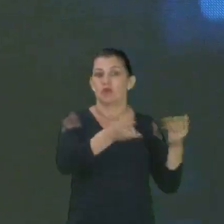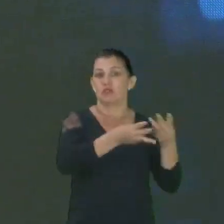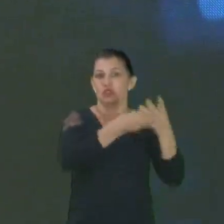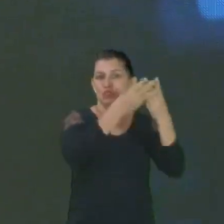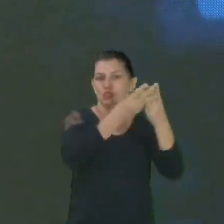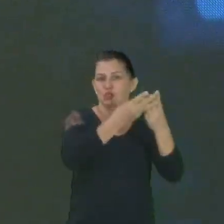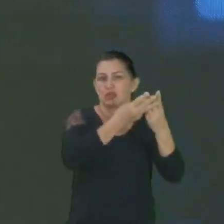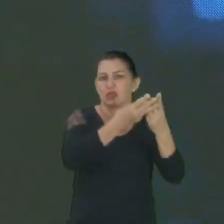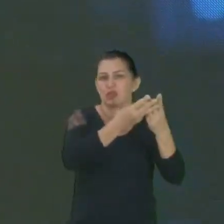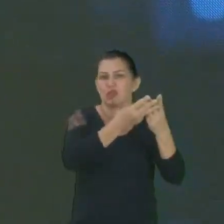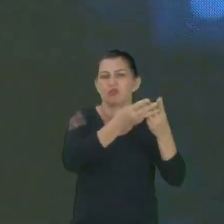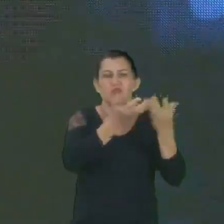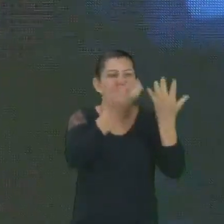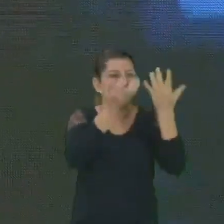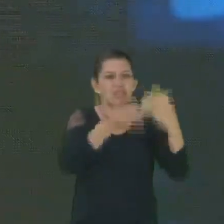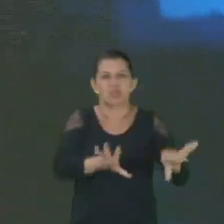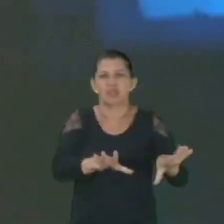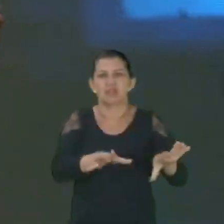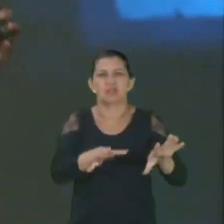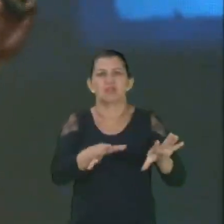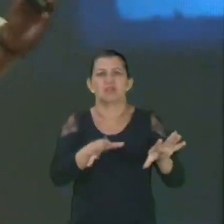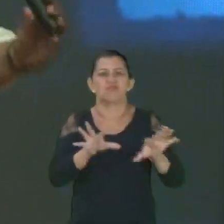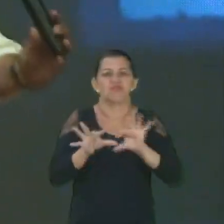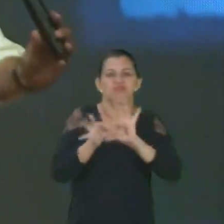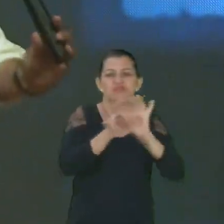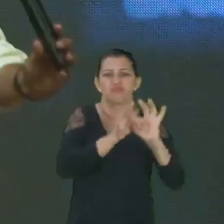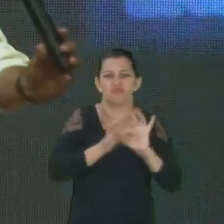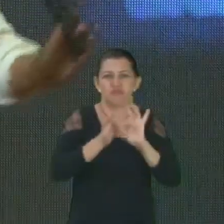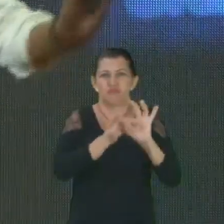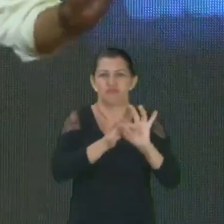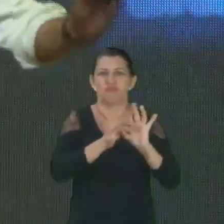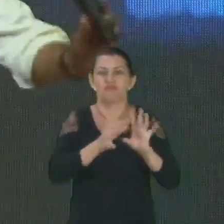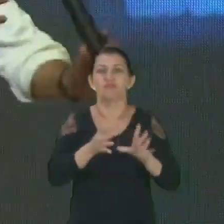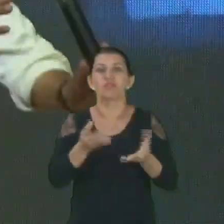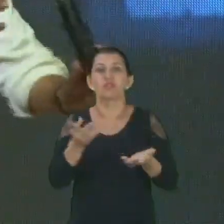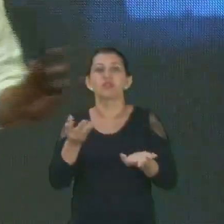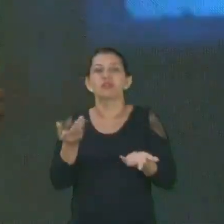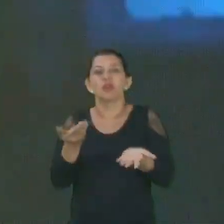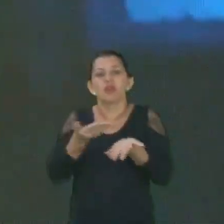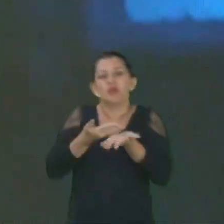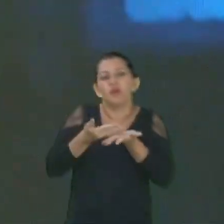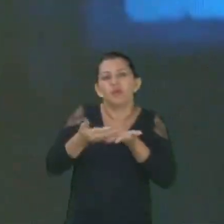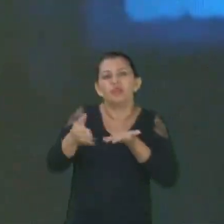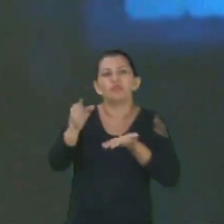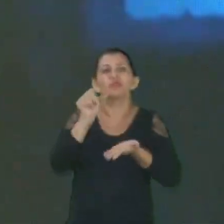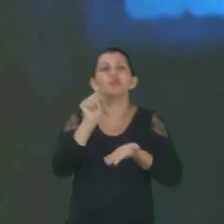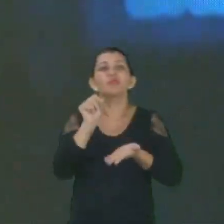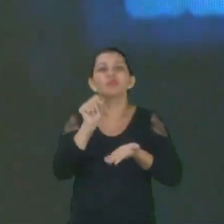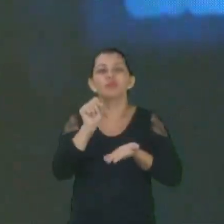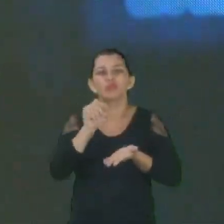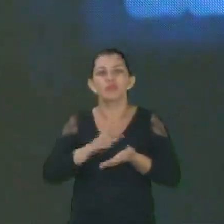que os gentios. Mas aí começou a acontecer o que, pastor? Dentro da igreja